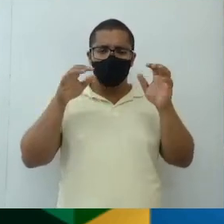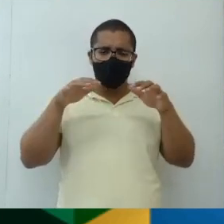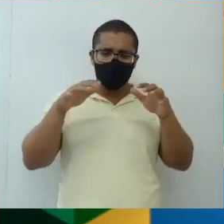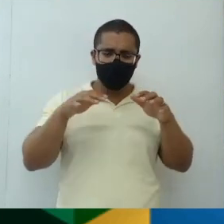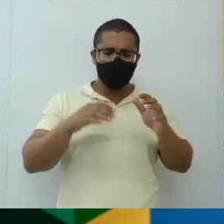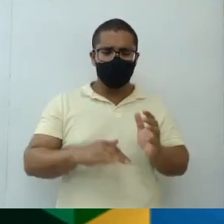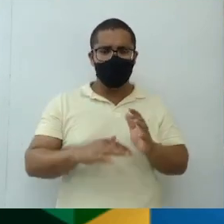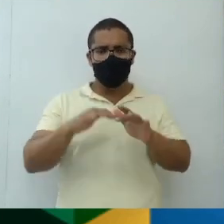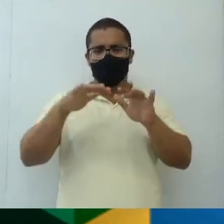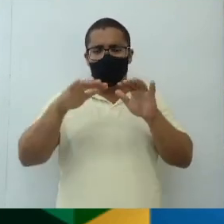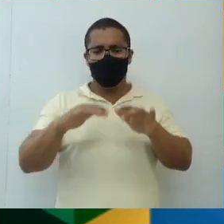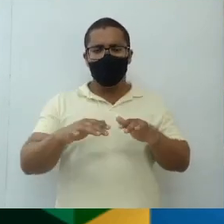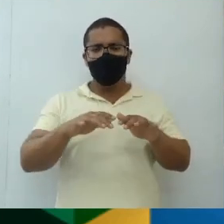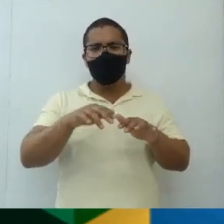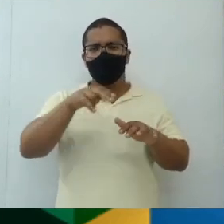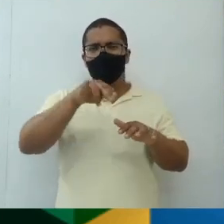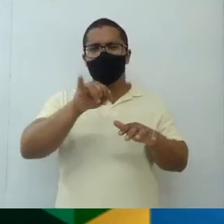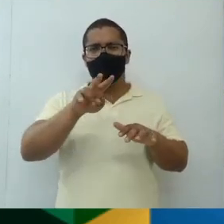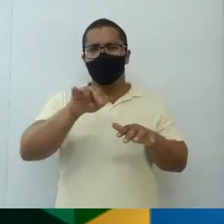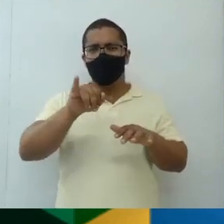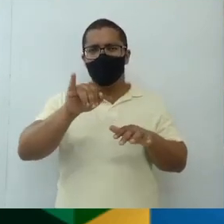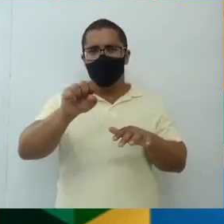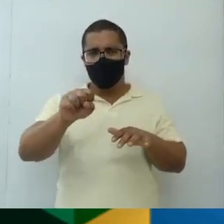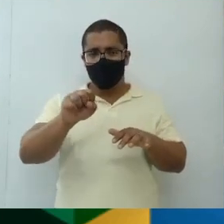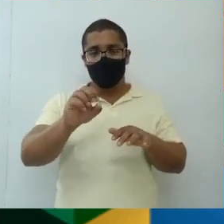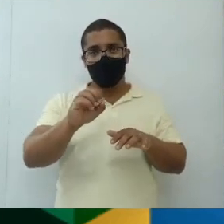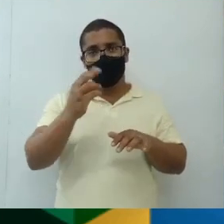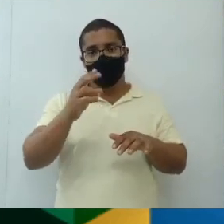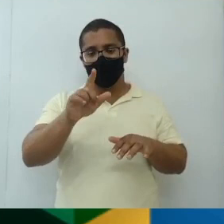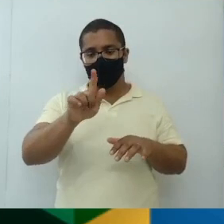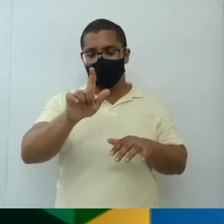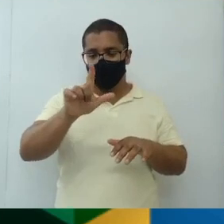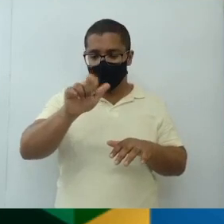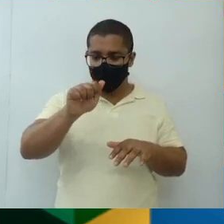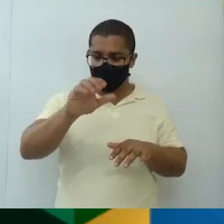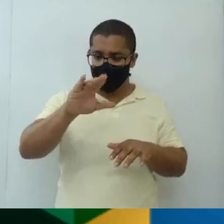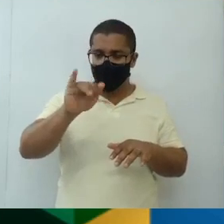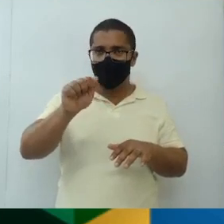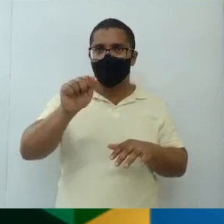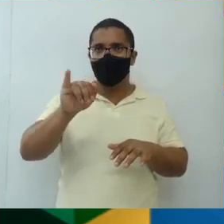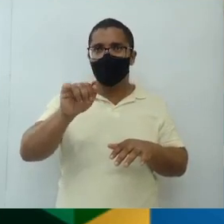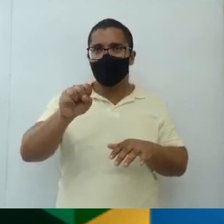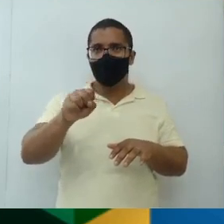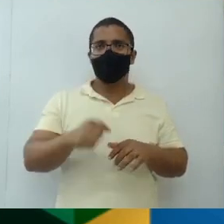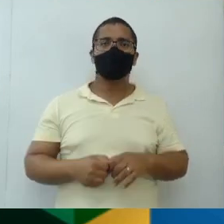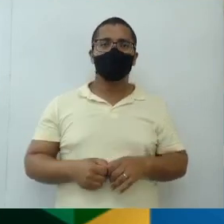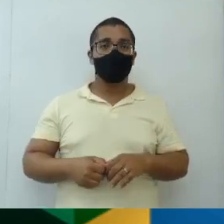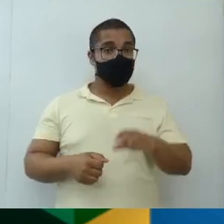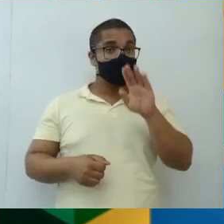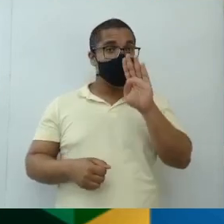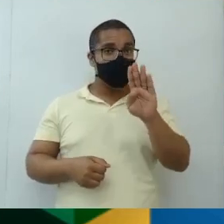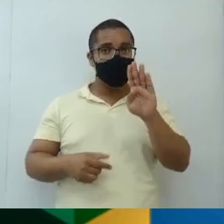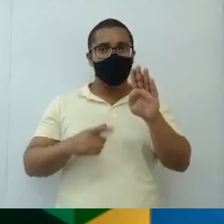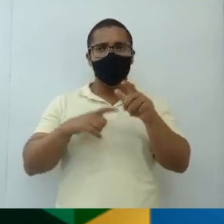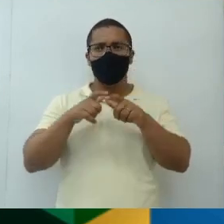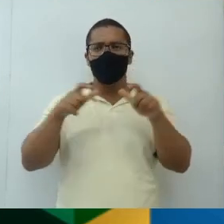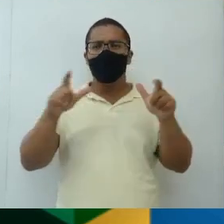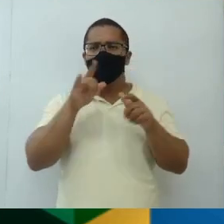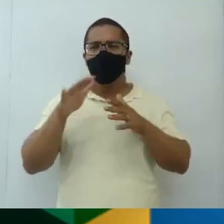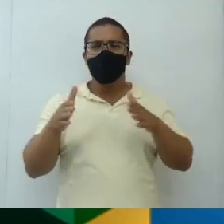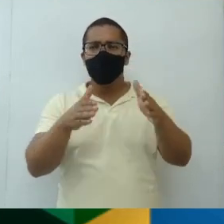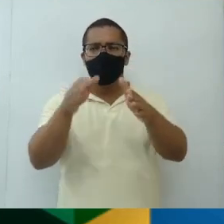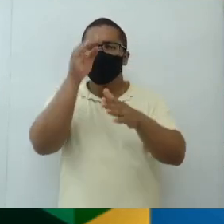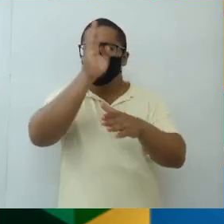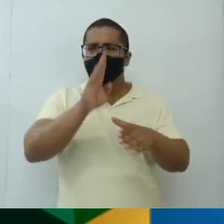em letra b a maioria dos rios brasileiros é perene e amuria é